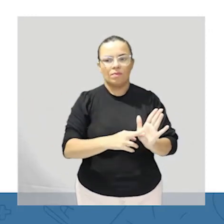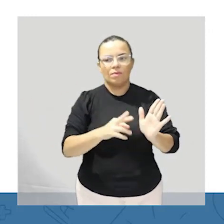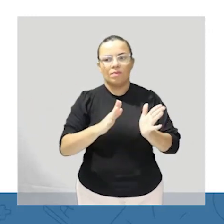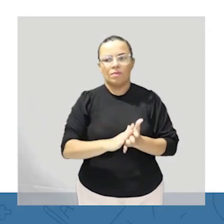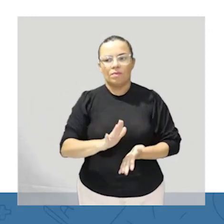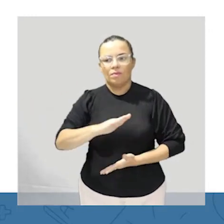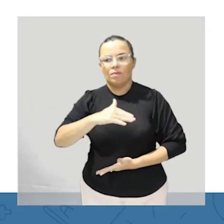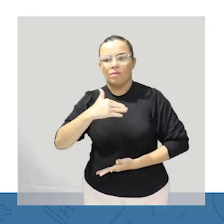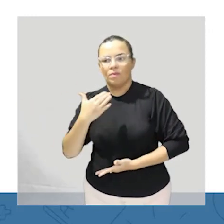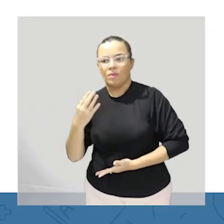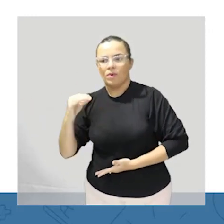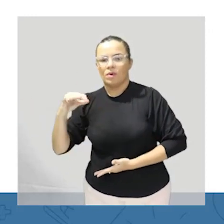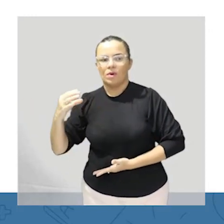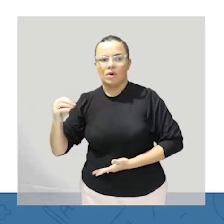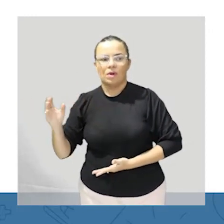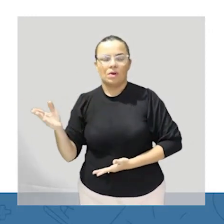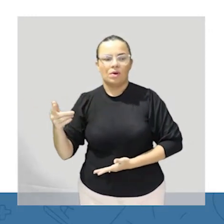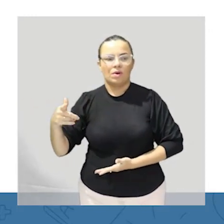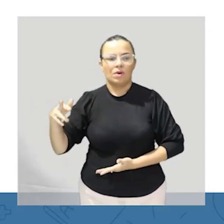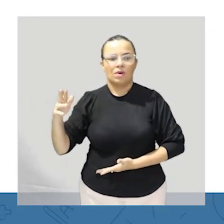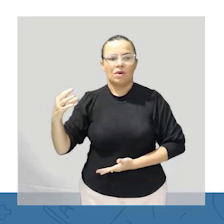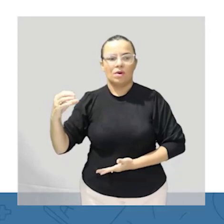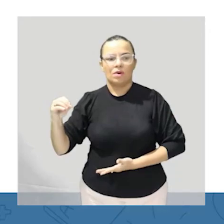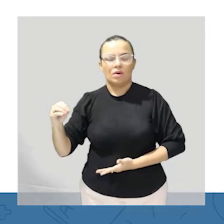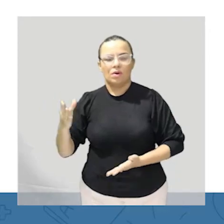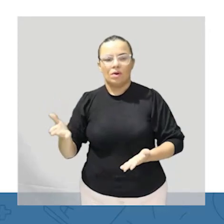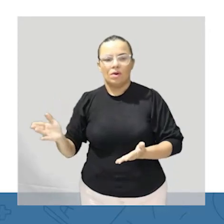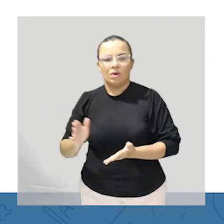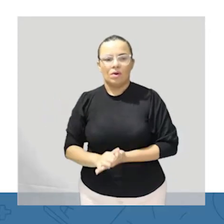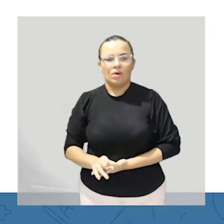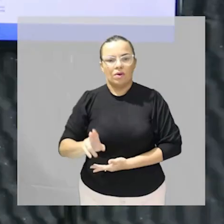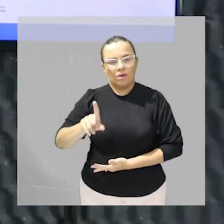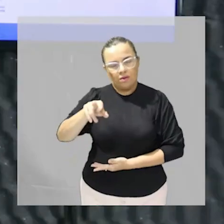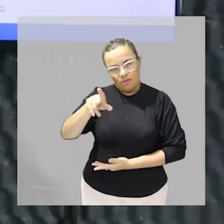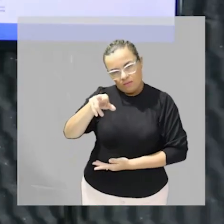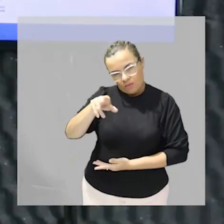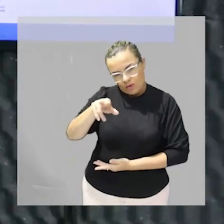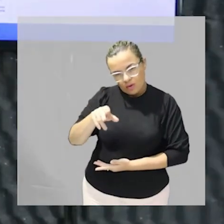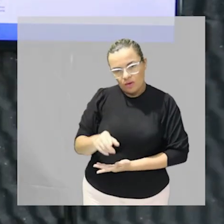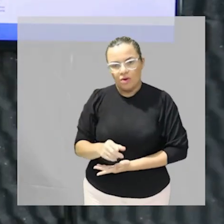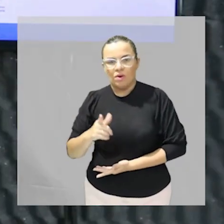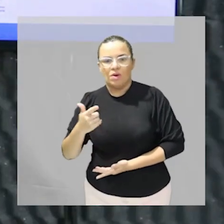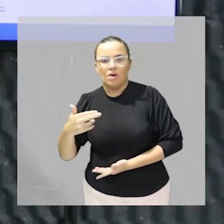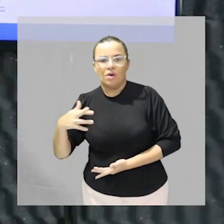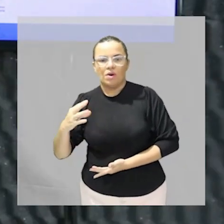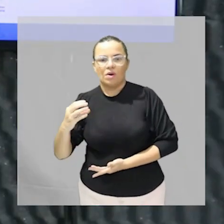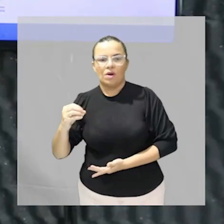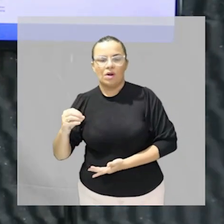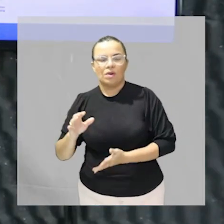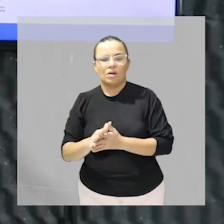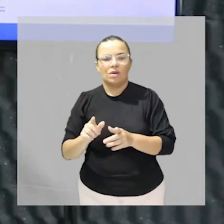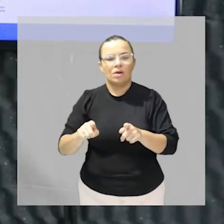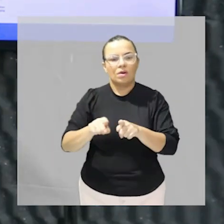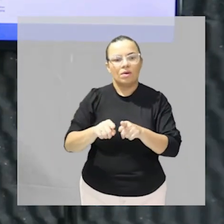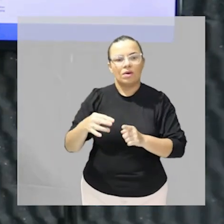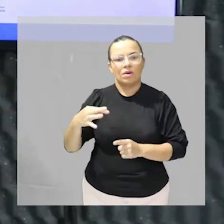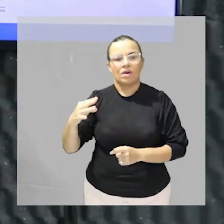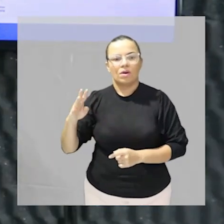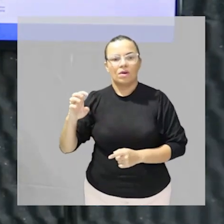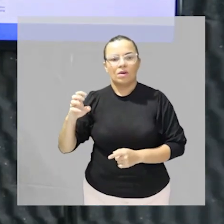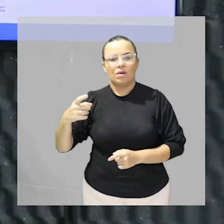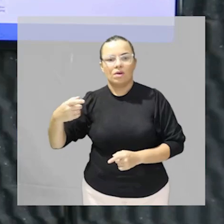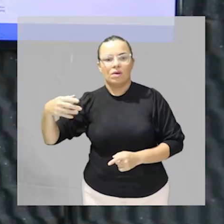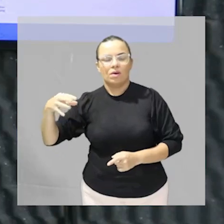da morte de Caio Graco, um dos chamados irmãos Gracos. Temos Tibério e Caio. Tibério, inclusive,